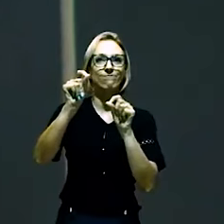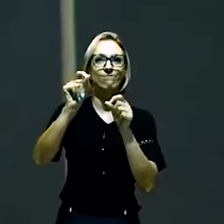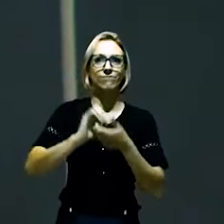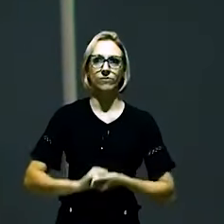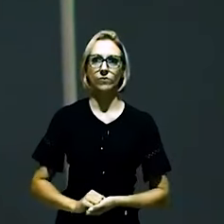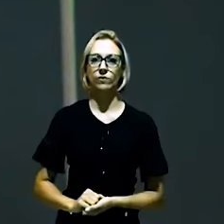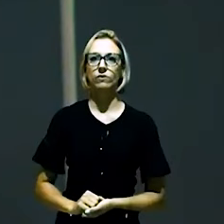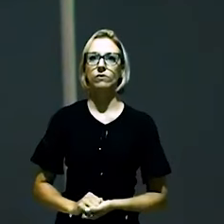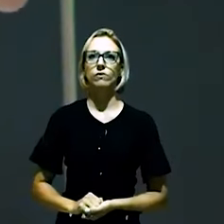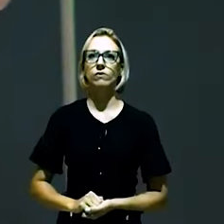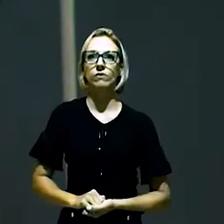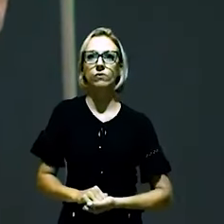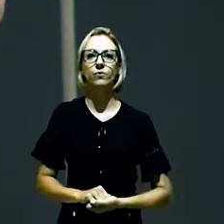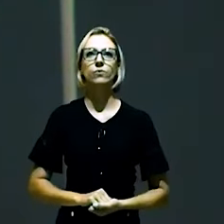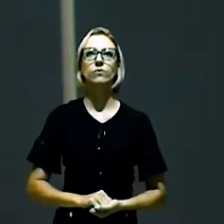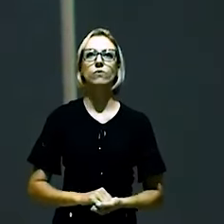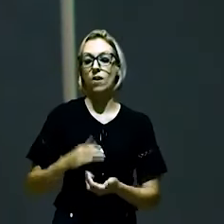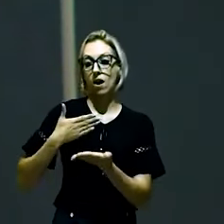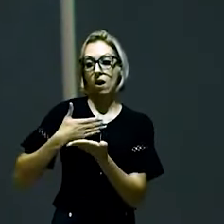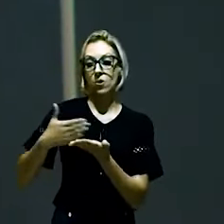É dessa forma que você quer continuar?